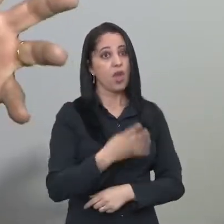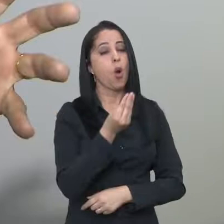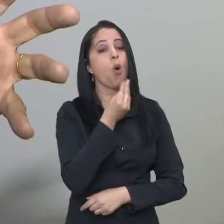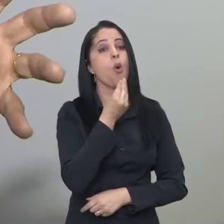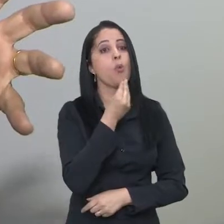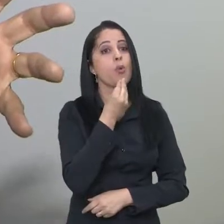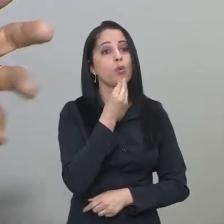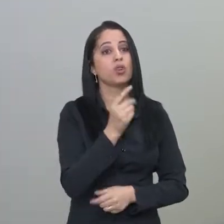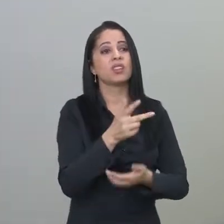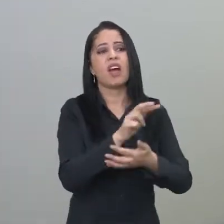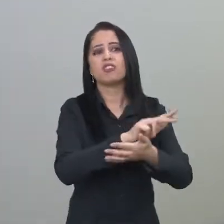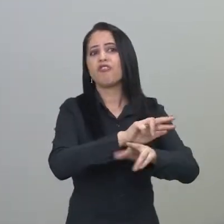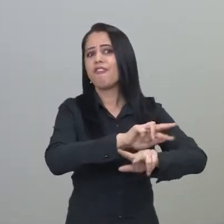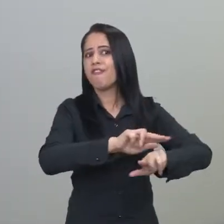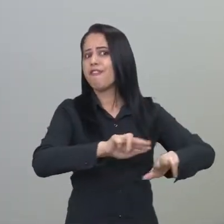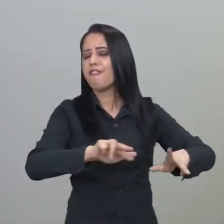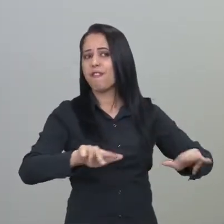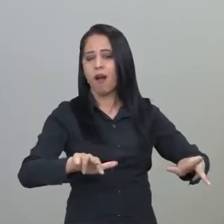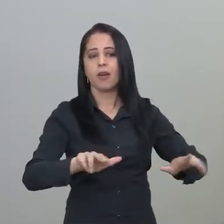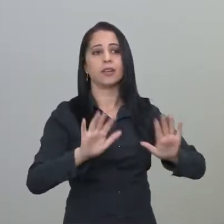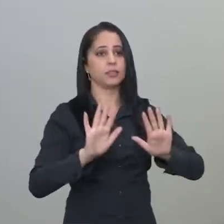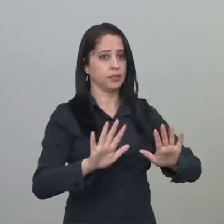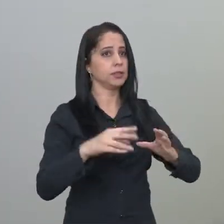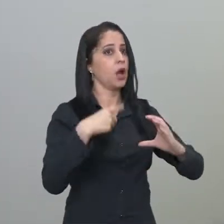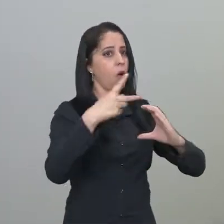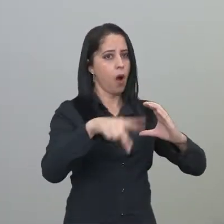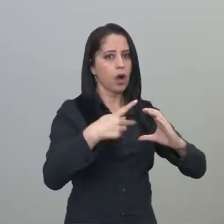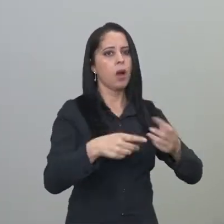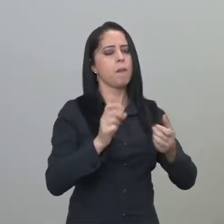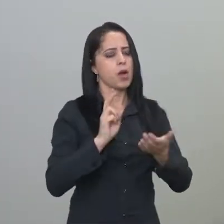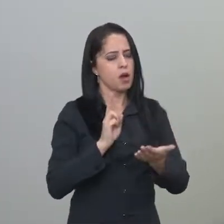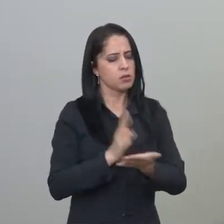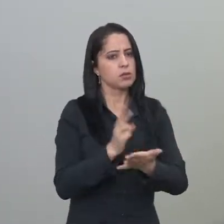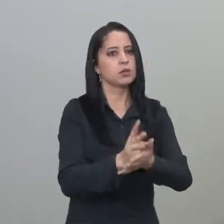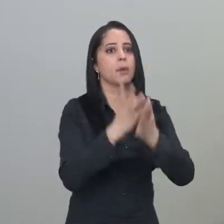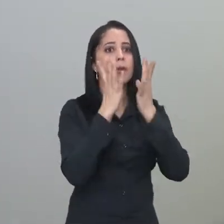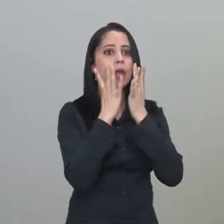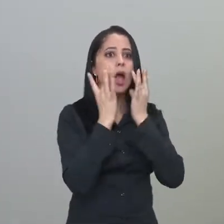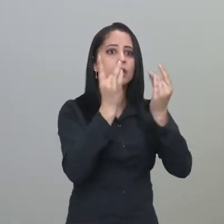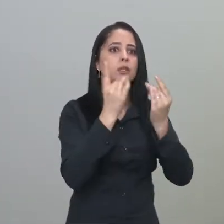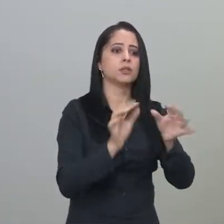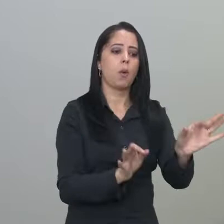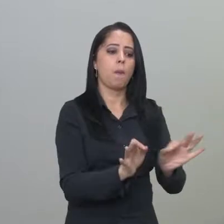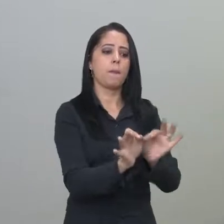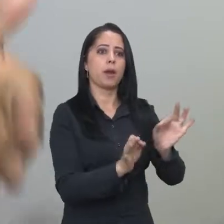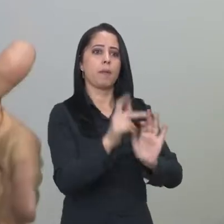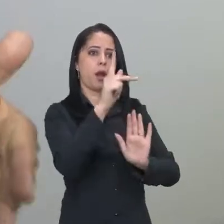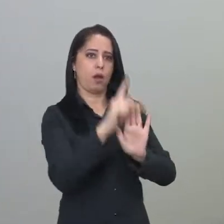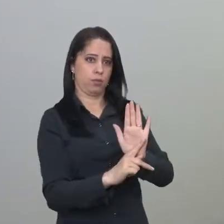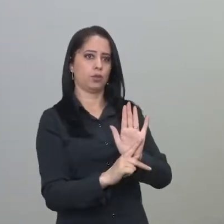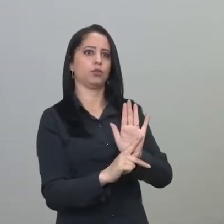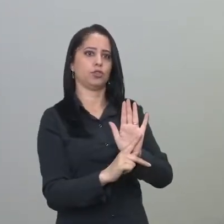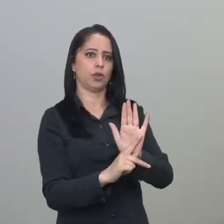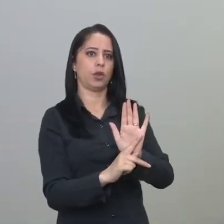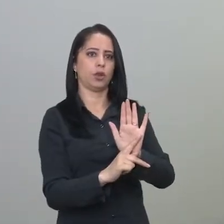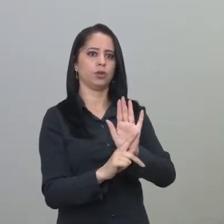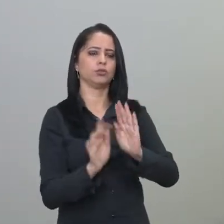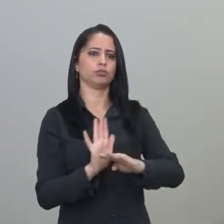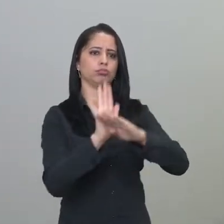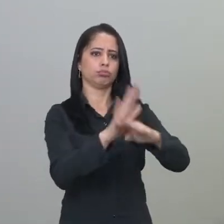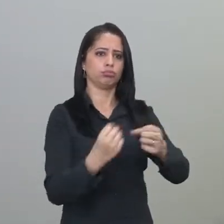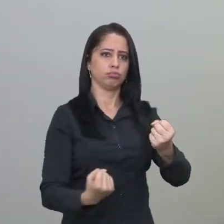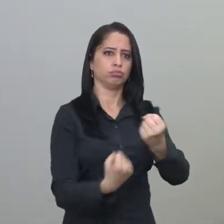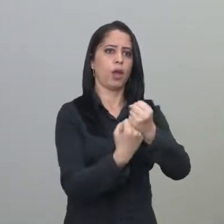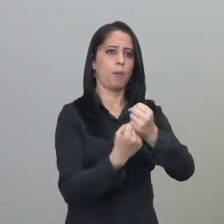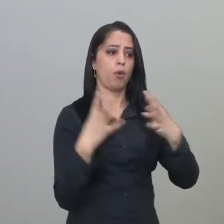muita oportunidade e a gente tem que oferecer isso. Então a Câmara Municipal sempre atenta para poder elaborar projetos que